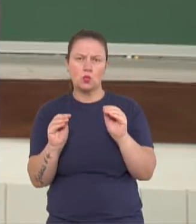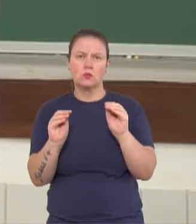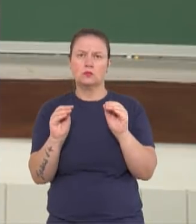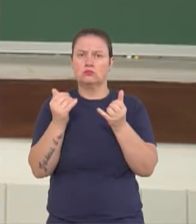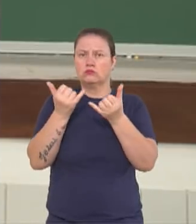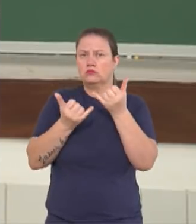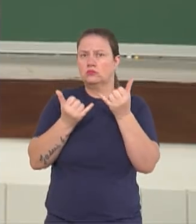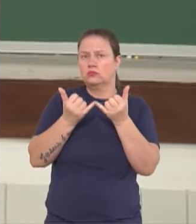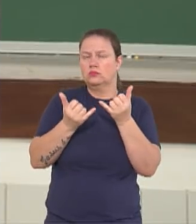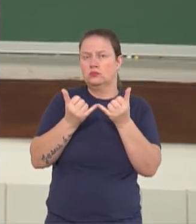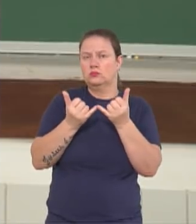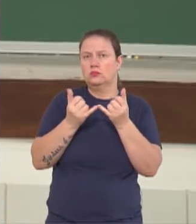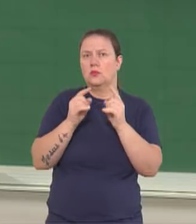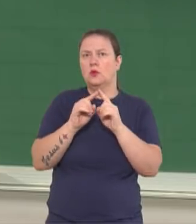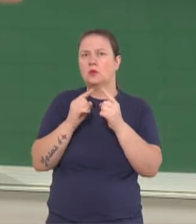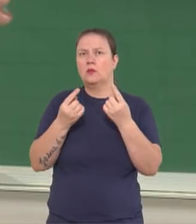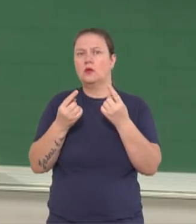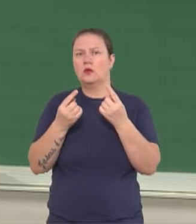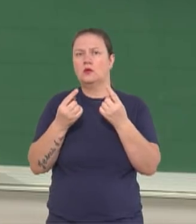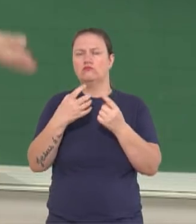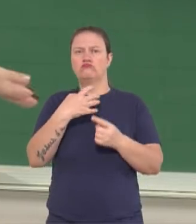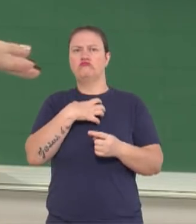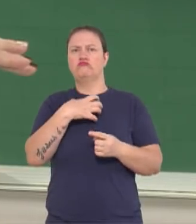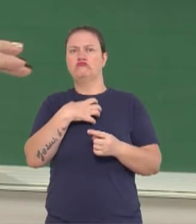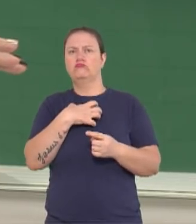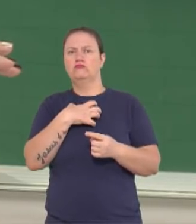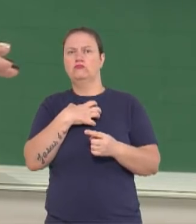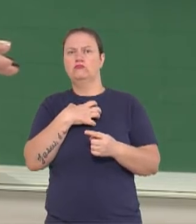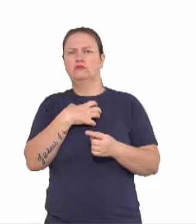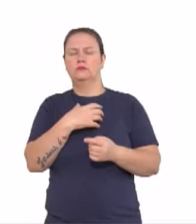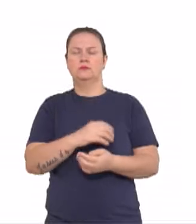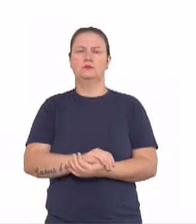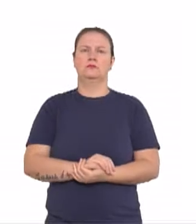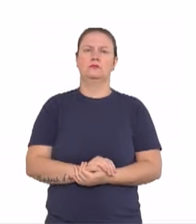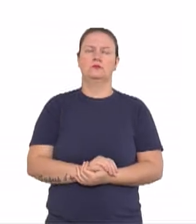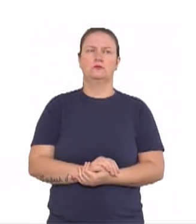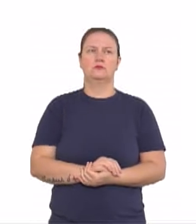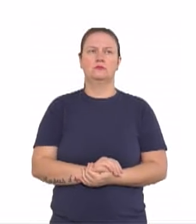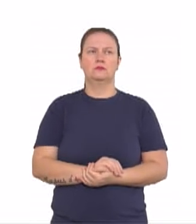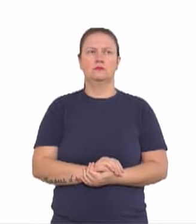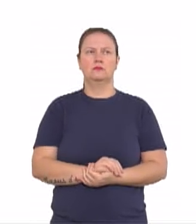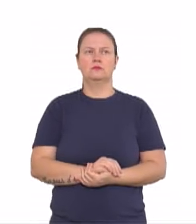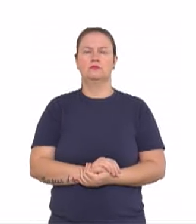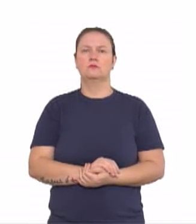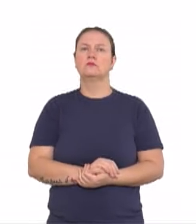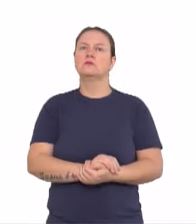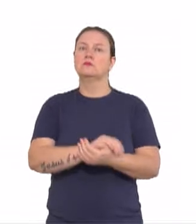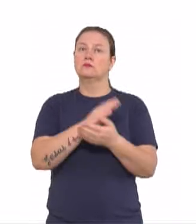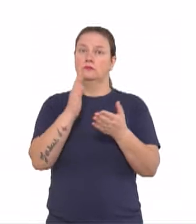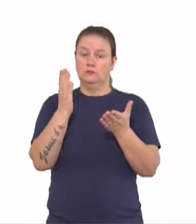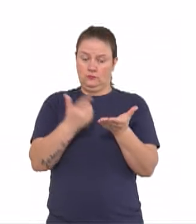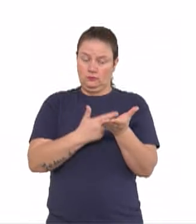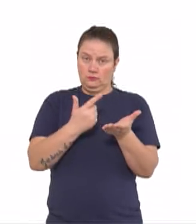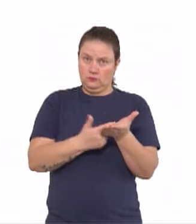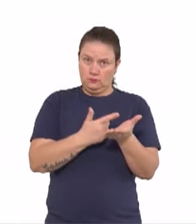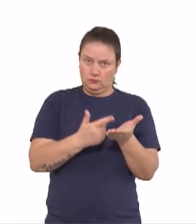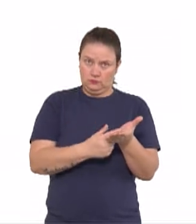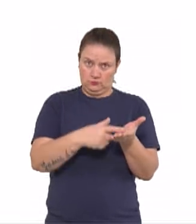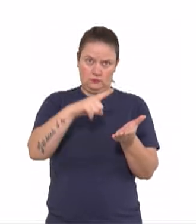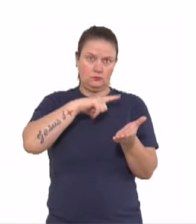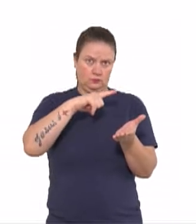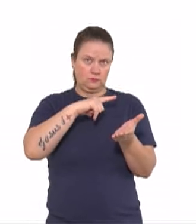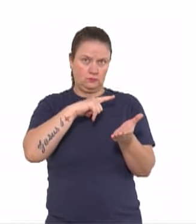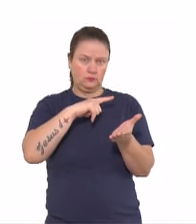parecidas, mas em alguns aspectos elas se diferem. Então, aqui no livro de vocês, vocês têm